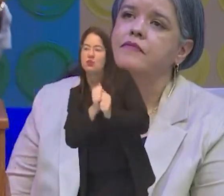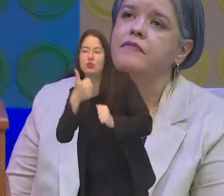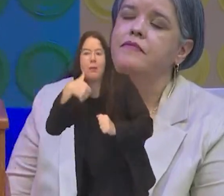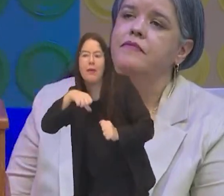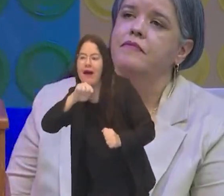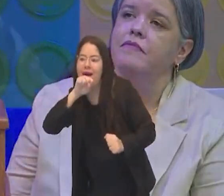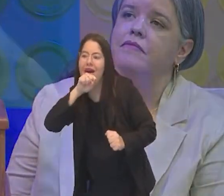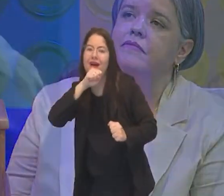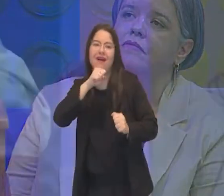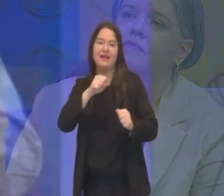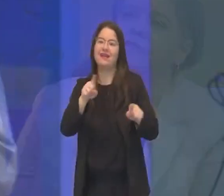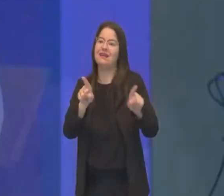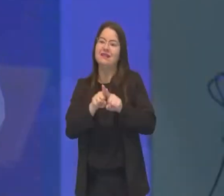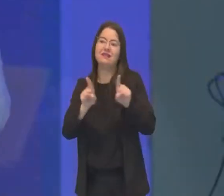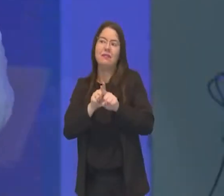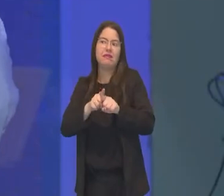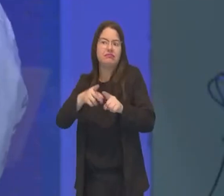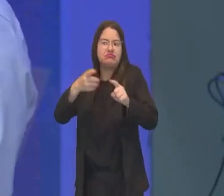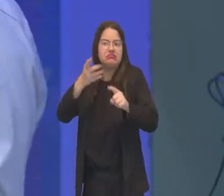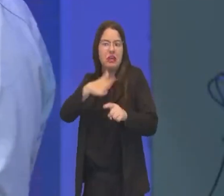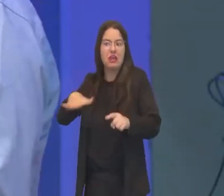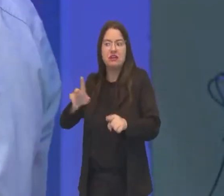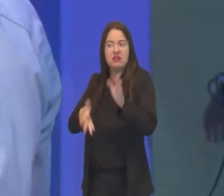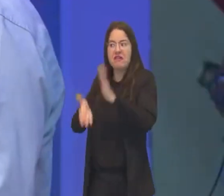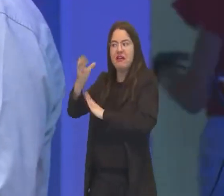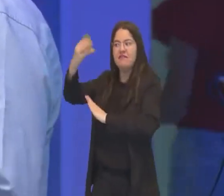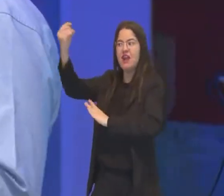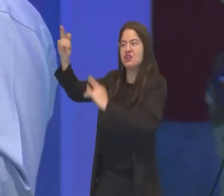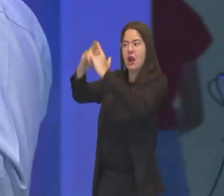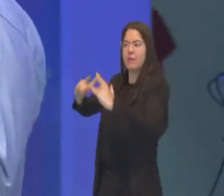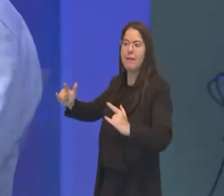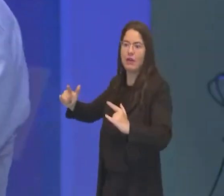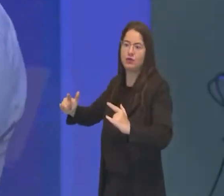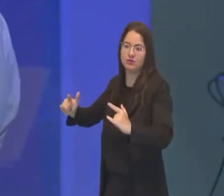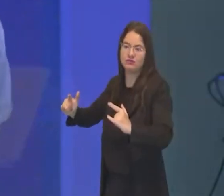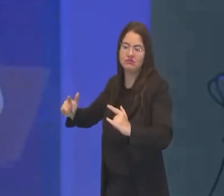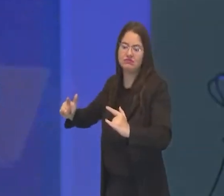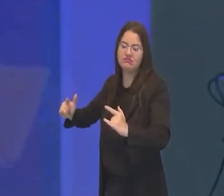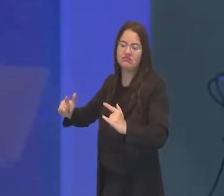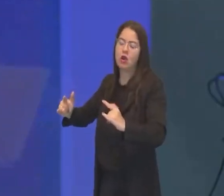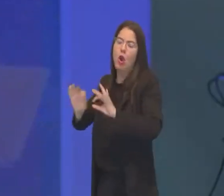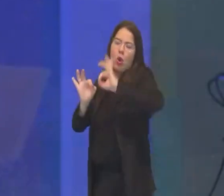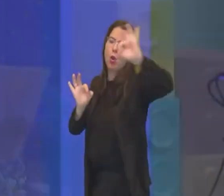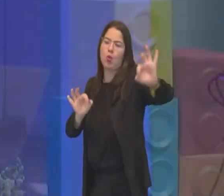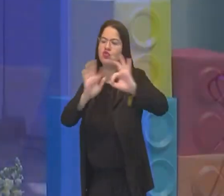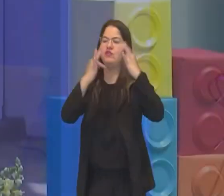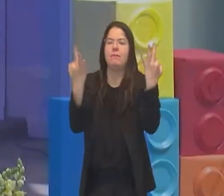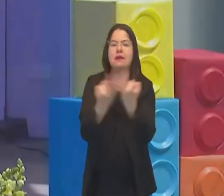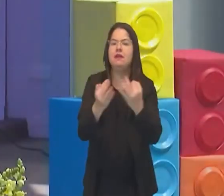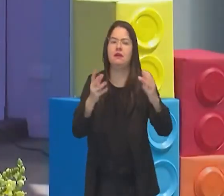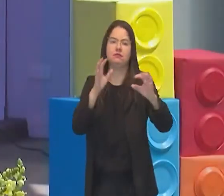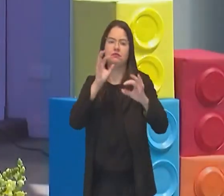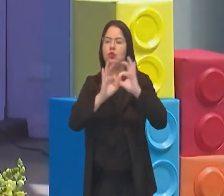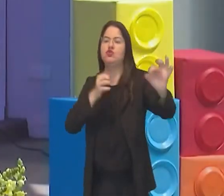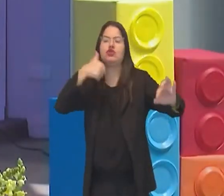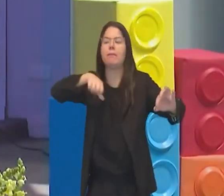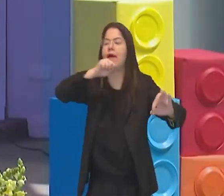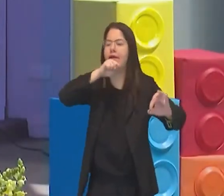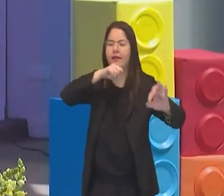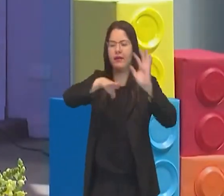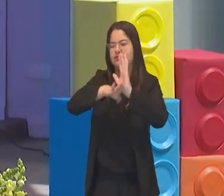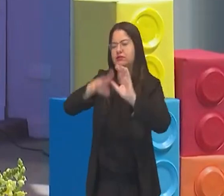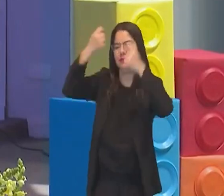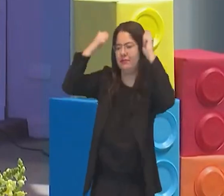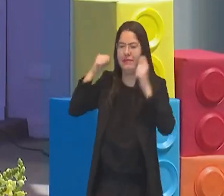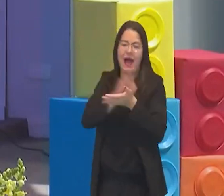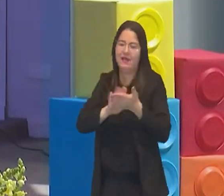da roupinha separada, né? Longe de alguém que ajude a pentear o cabelo e mande escovar